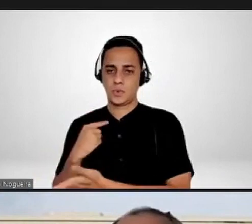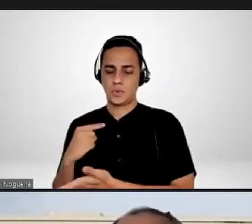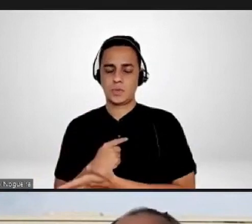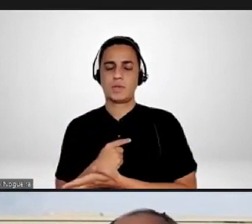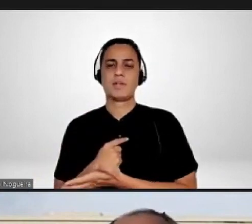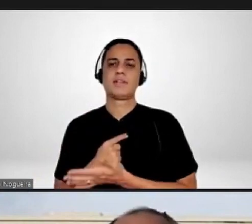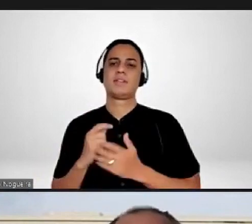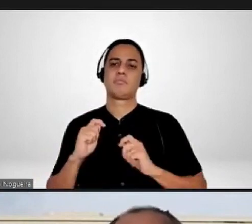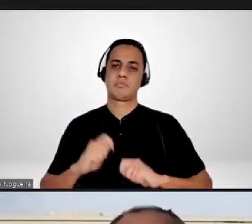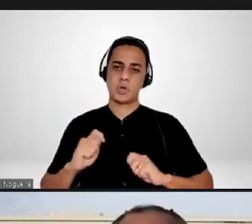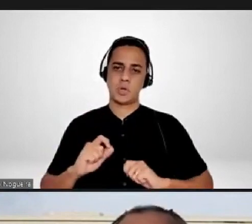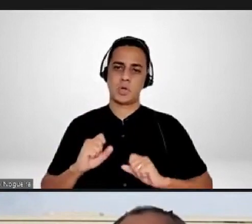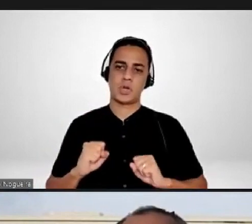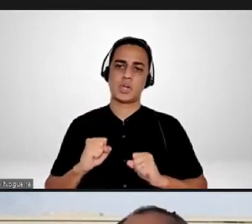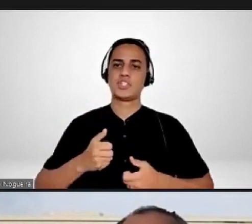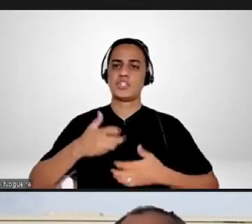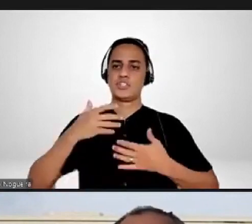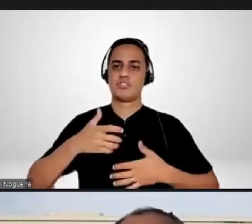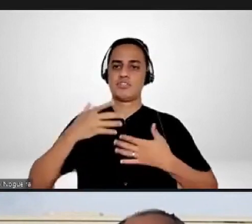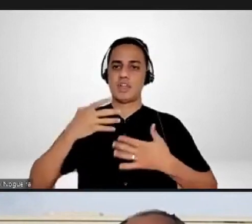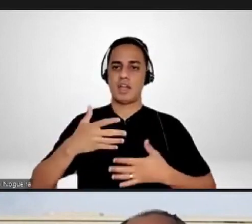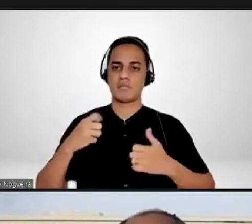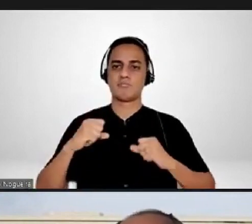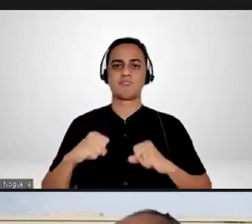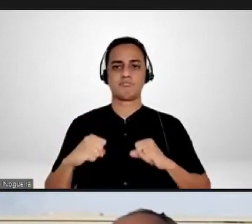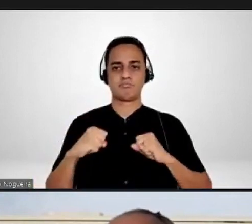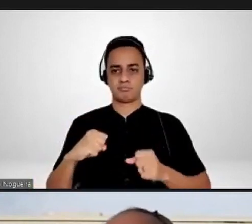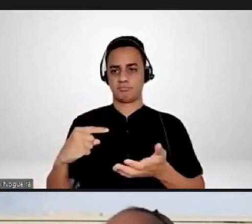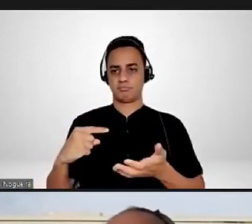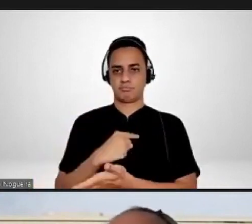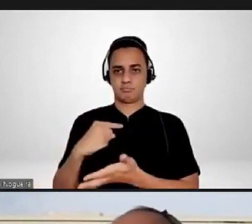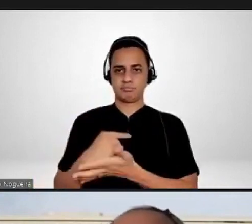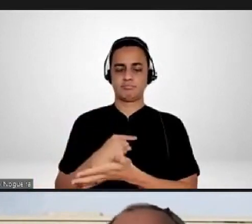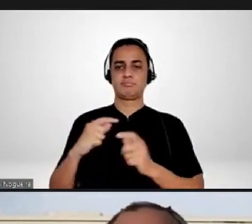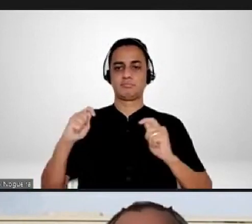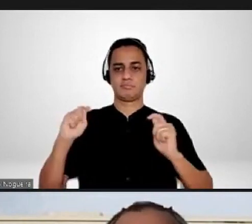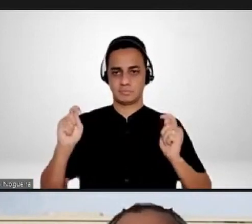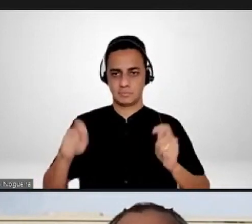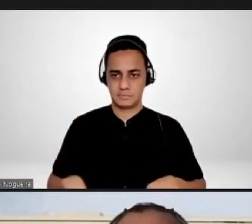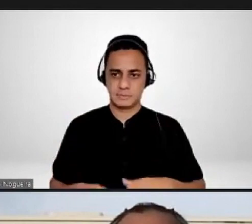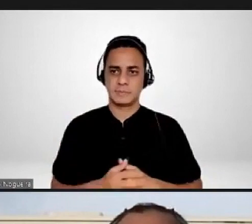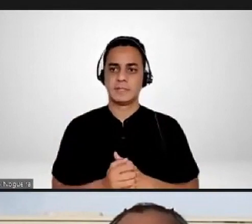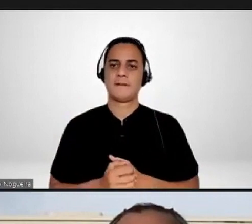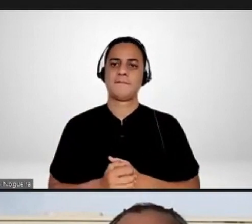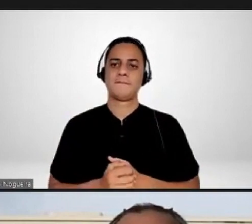pelo chat, que vocês podem fazer perguntas pelo chat, e